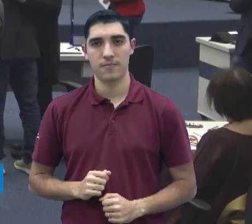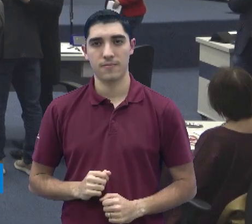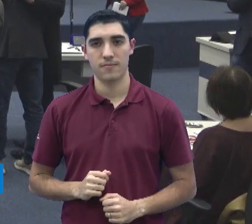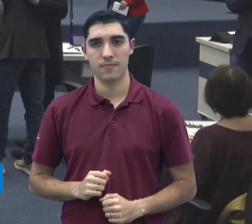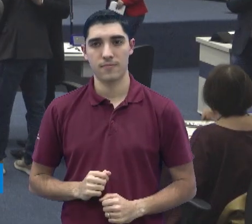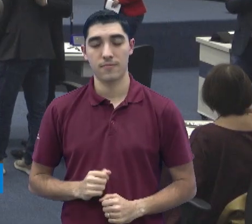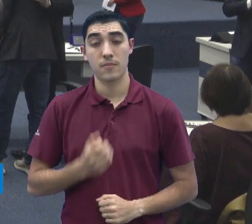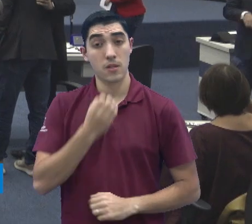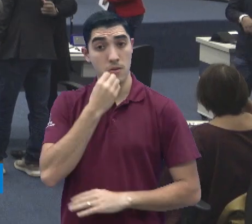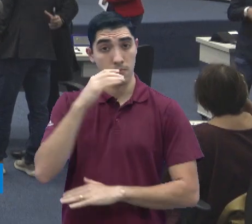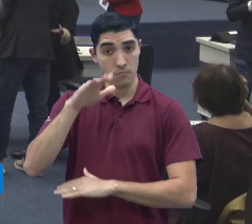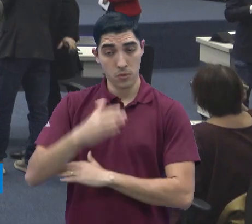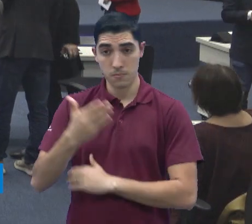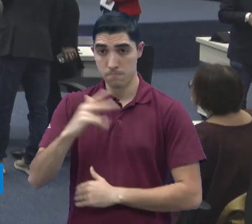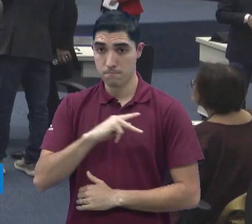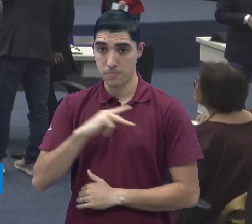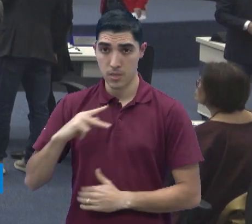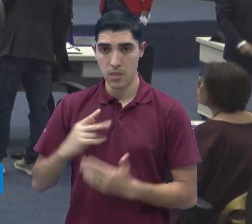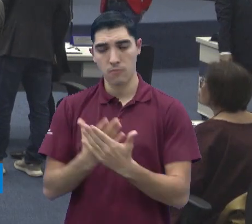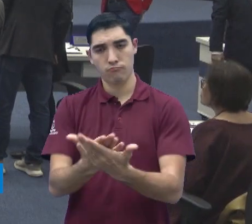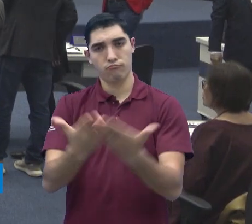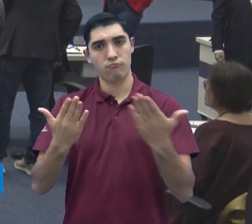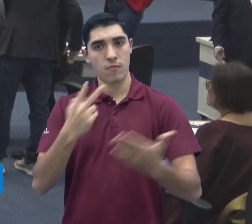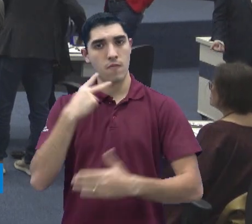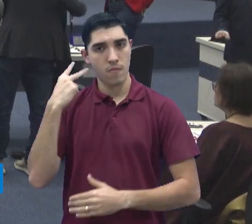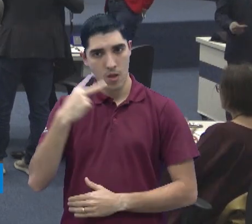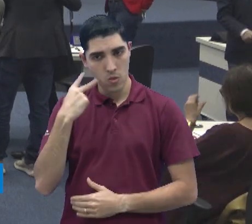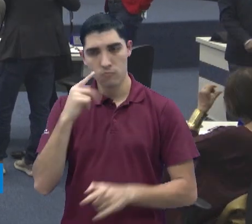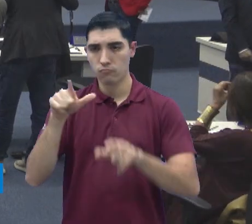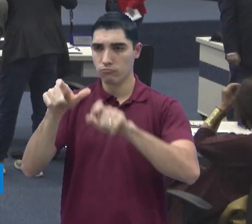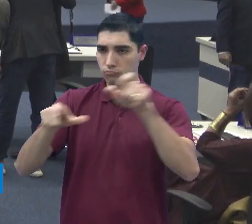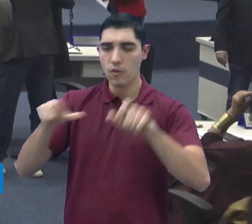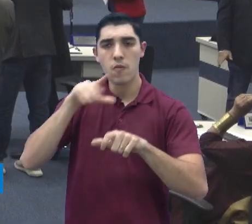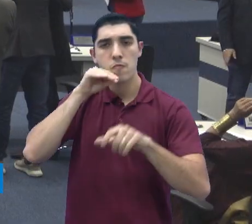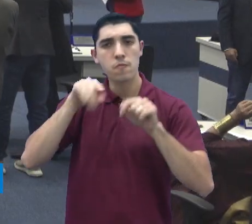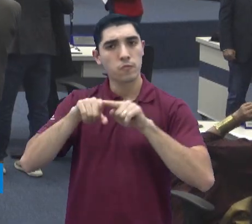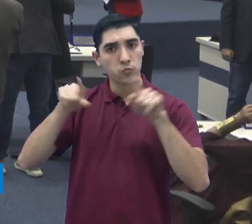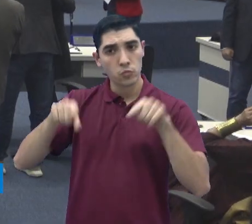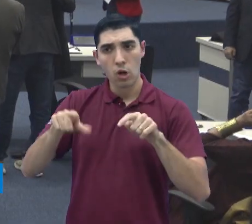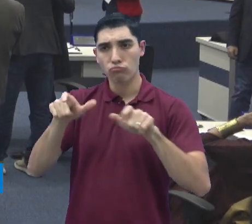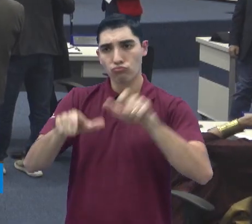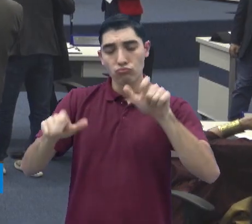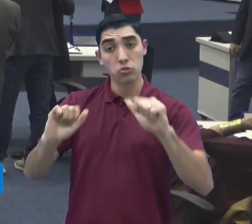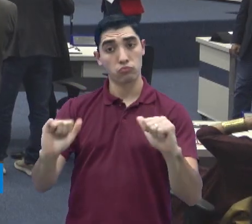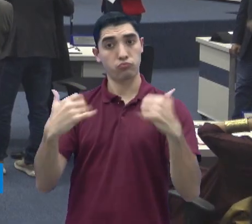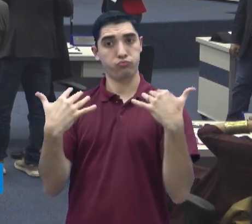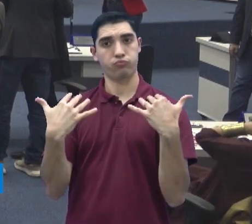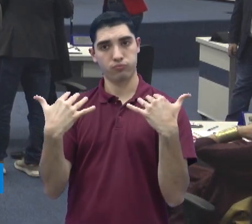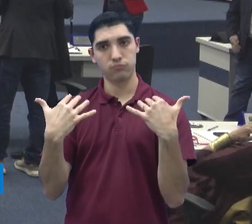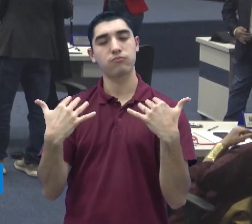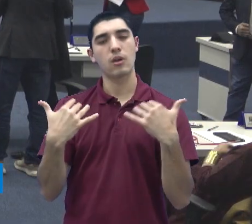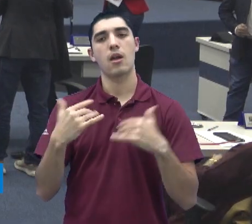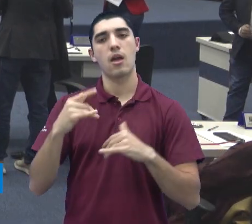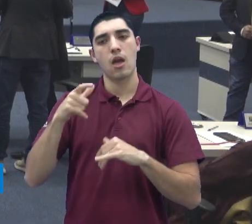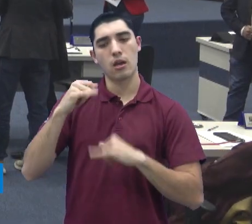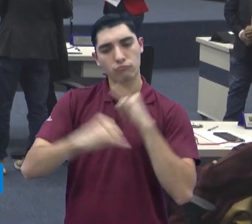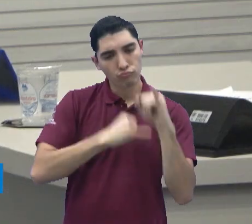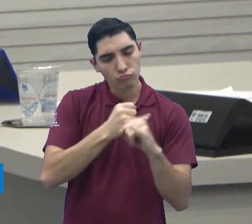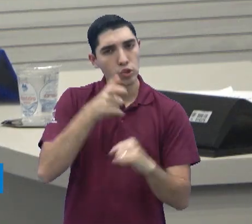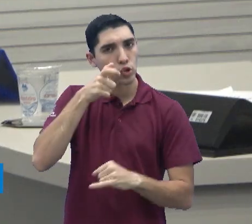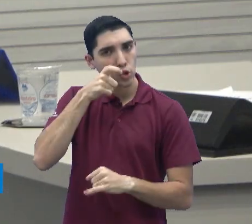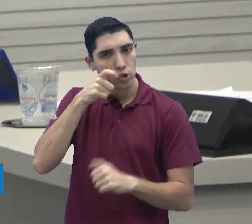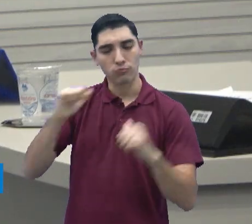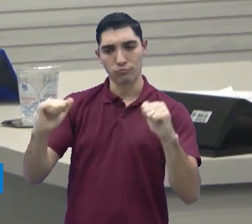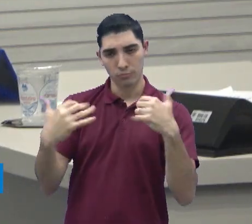Boa tarde, senhor presidente, senhores vereadores, funcionários da casa, todos que estão nos assistindo pela TV Câmara, pela internet. Quero cumprimentar os agentes